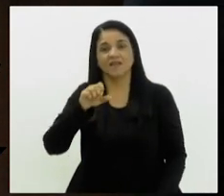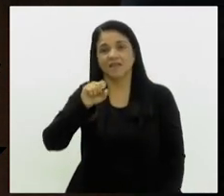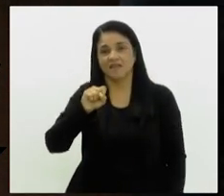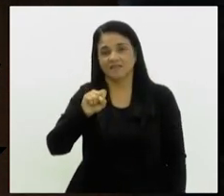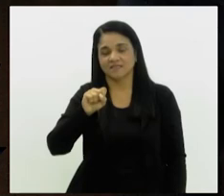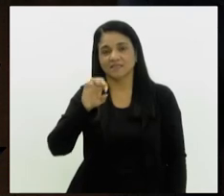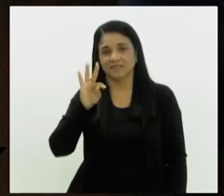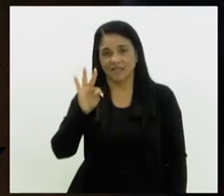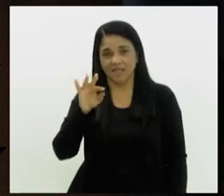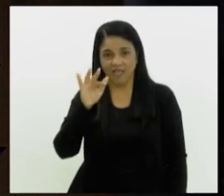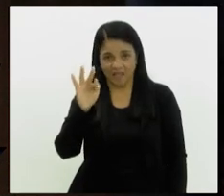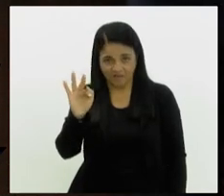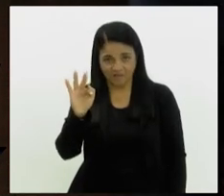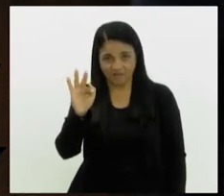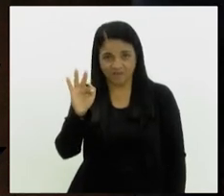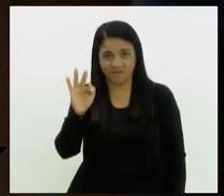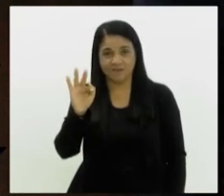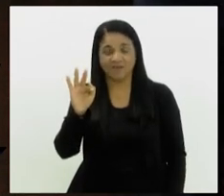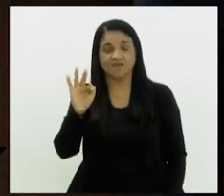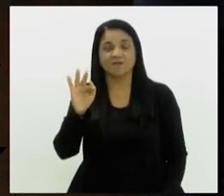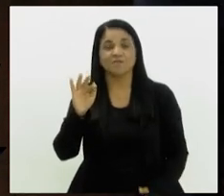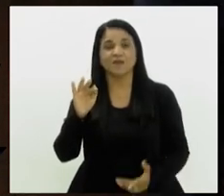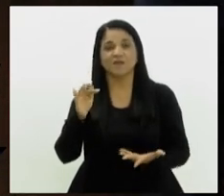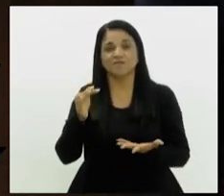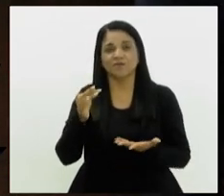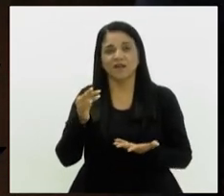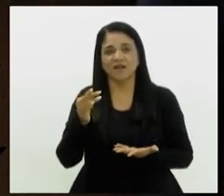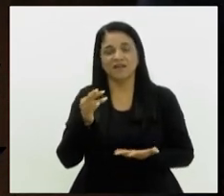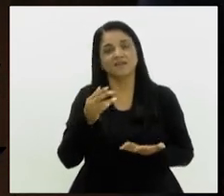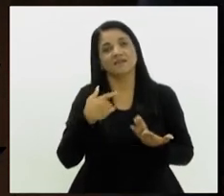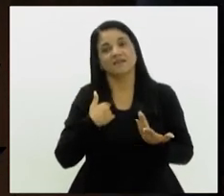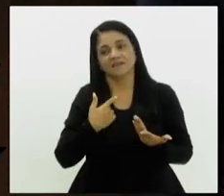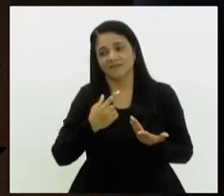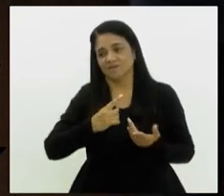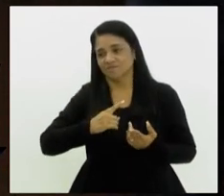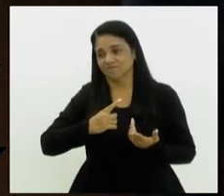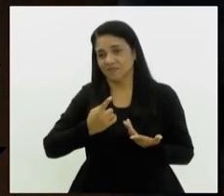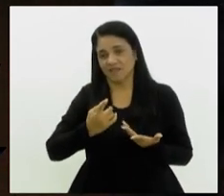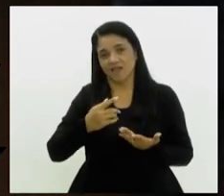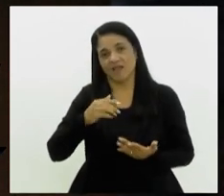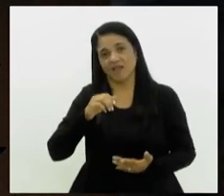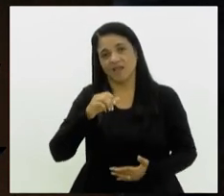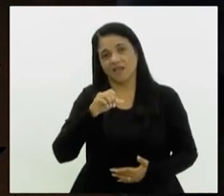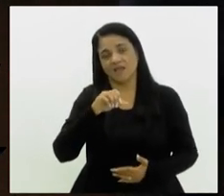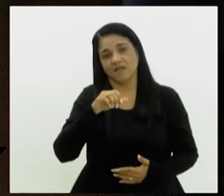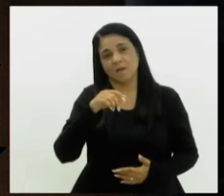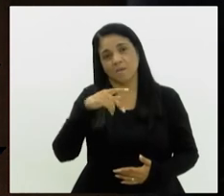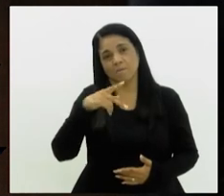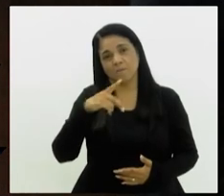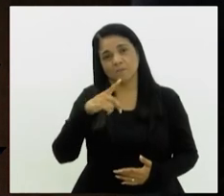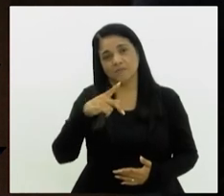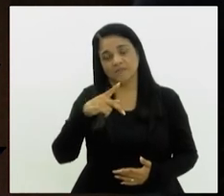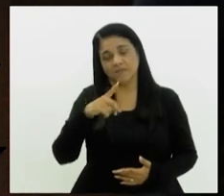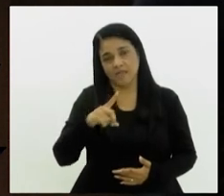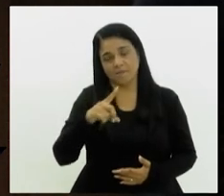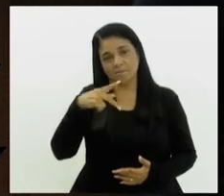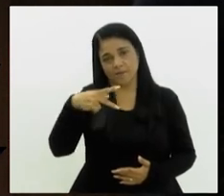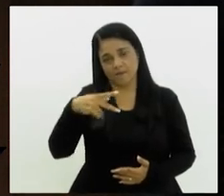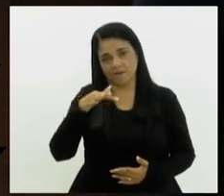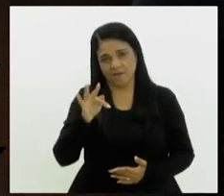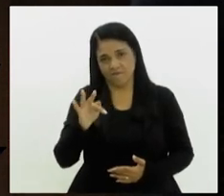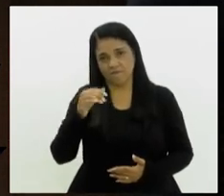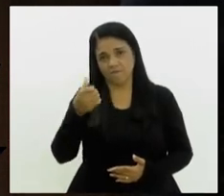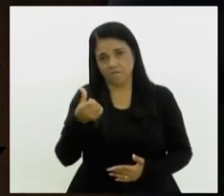que revogasse a DPF 635, porque eu tenho absoluta certeza, quem levou as informações para